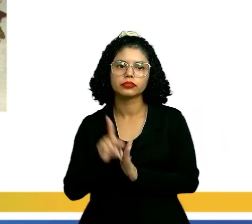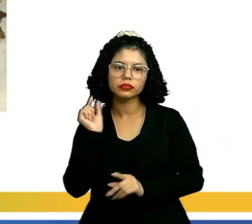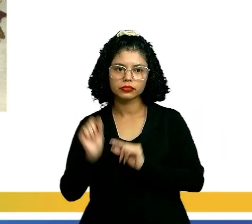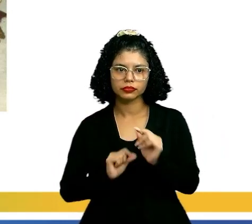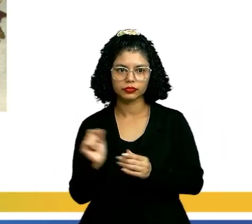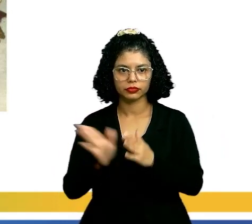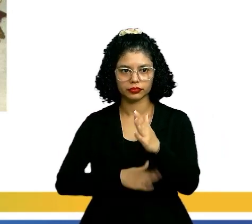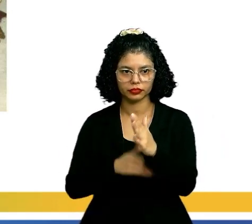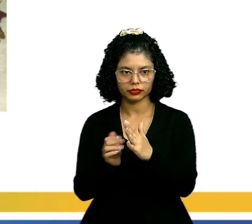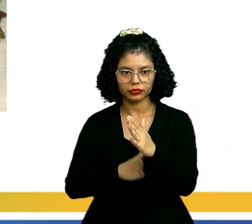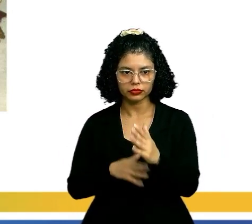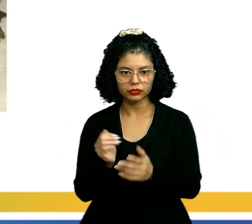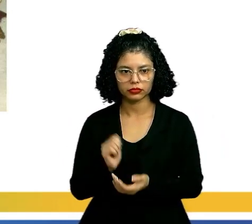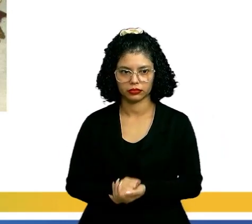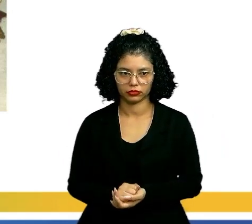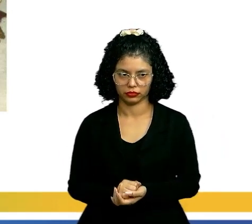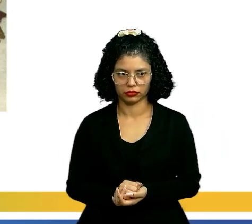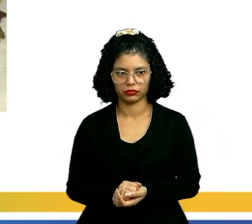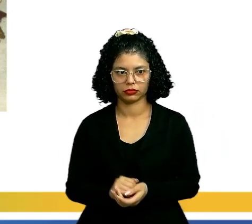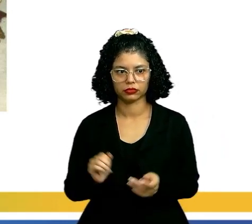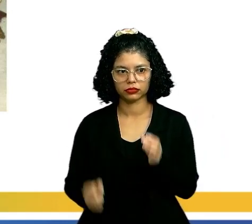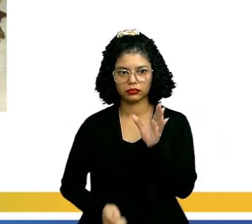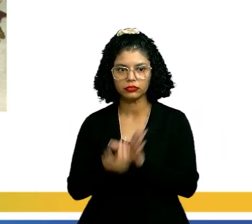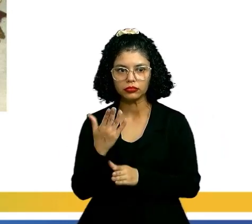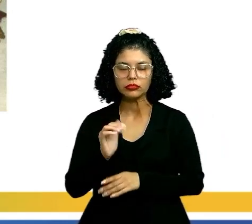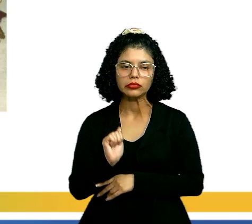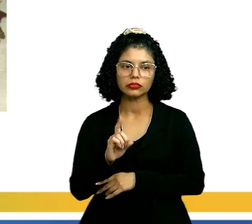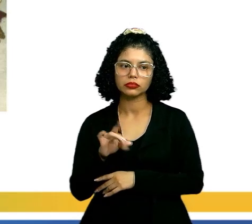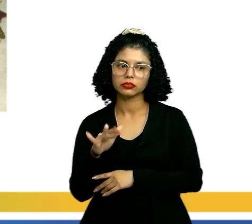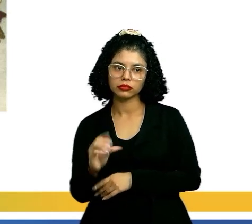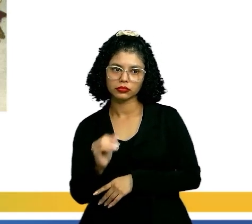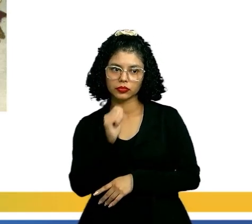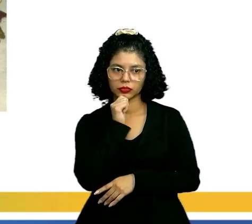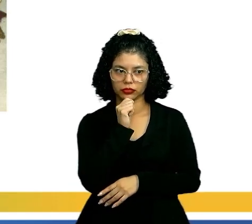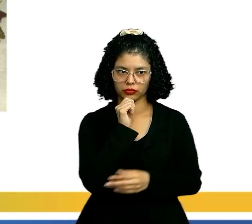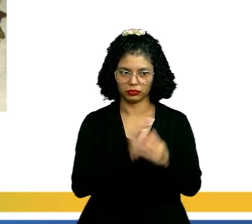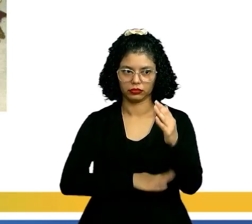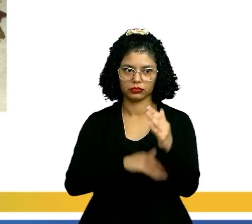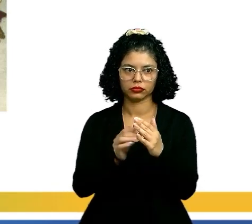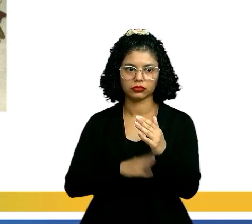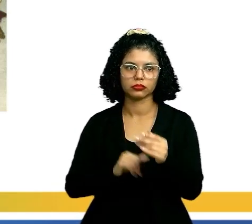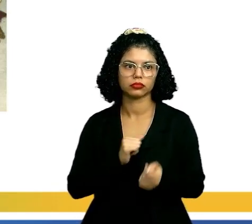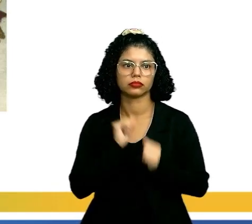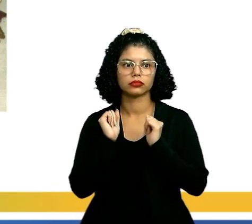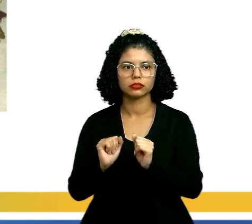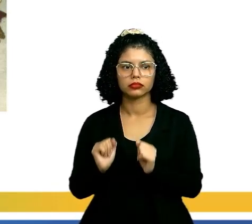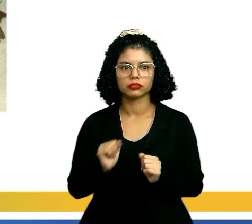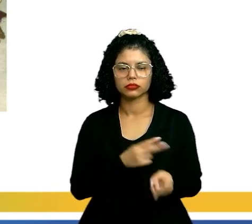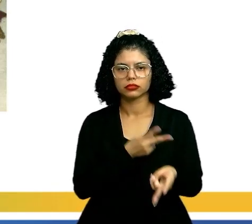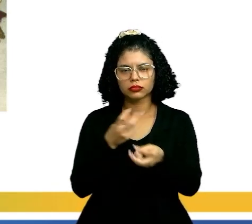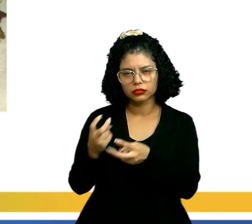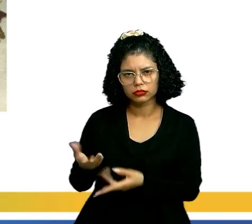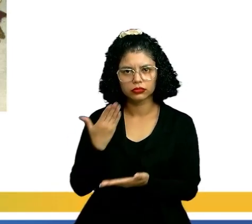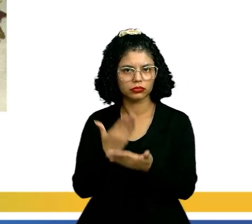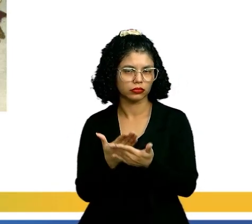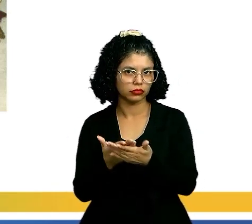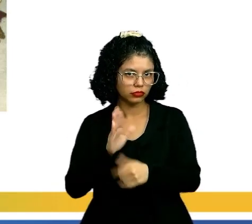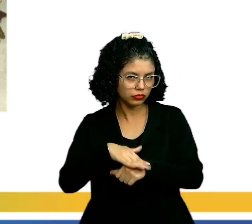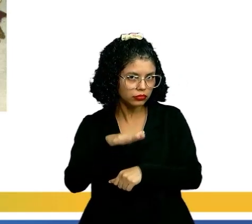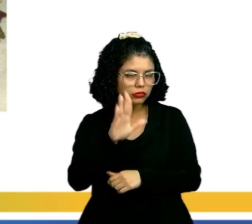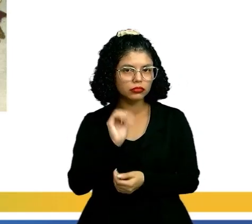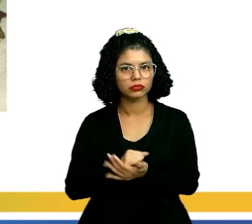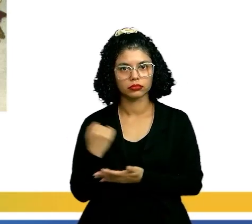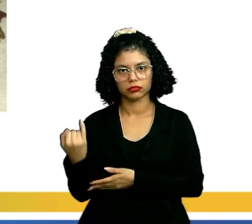dessa pintura, é a criação de Adão. Tem essa obra, depois você pode estudar um pouquinho mais e